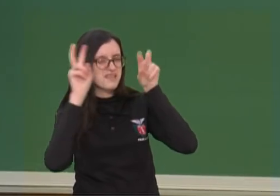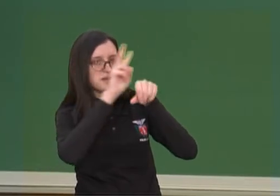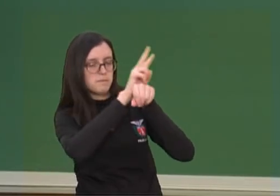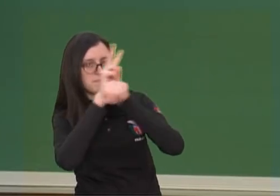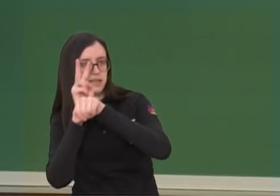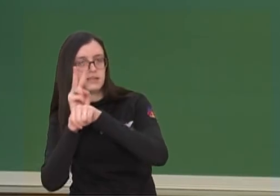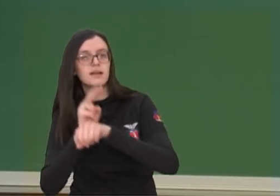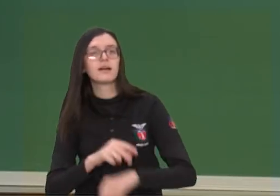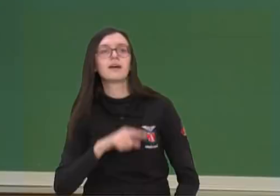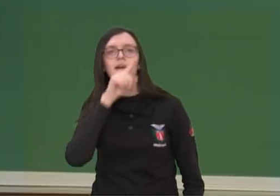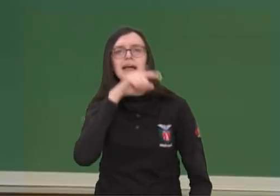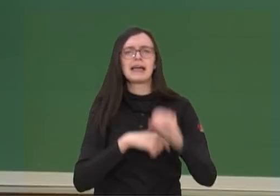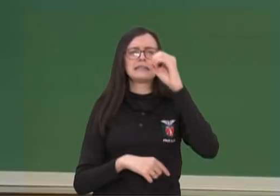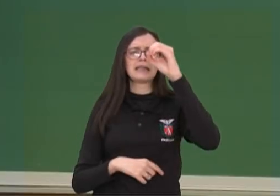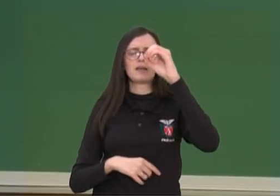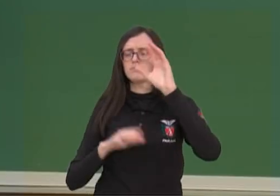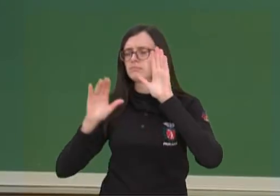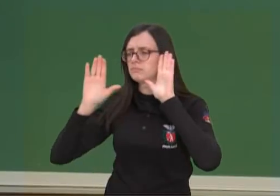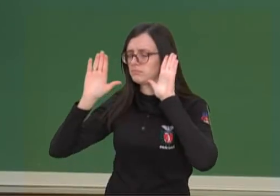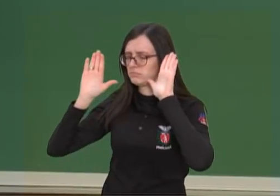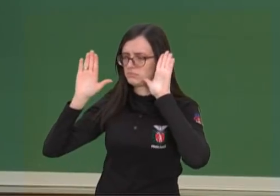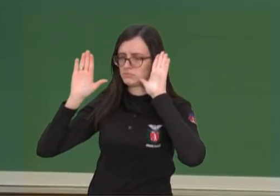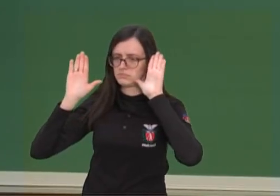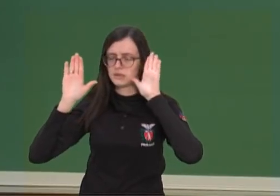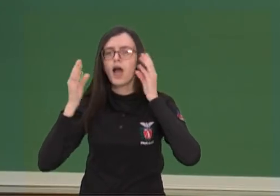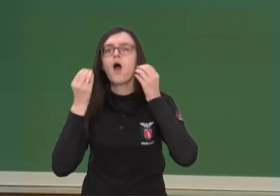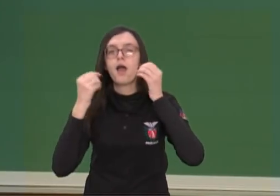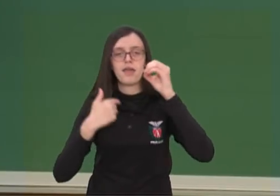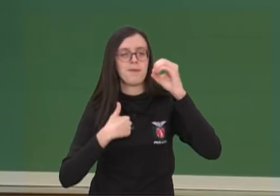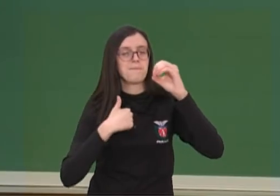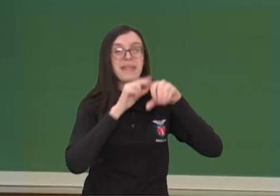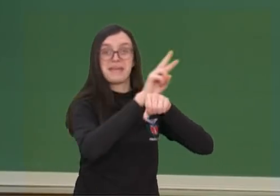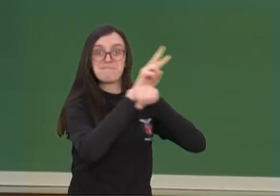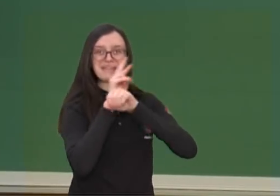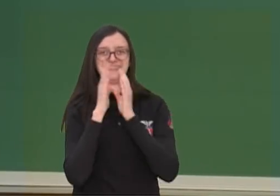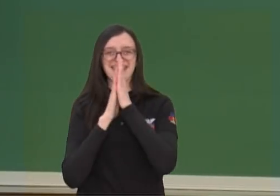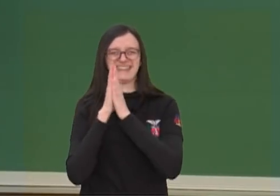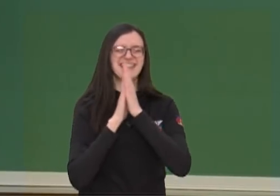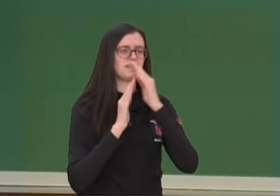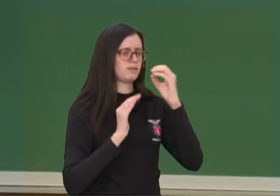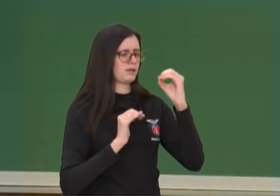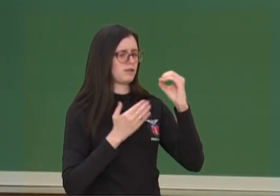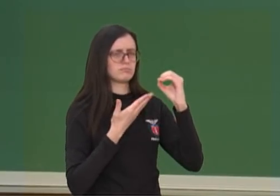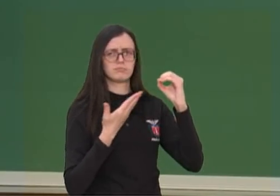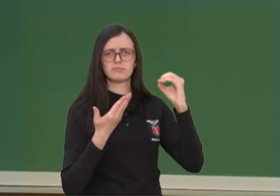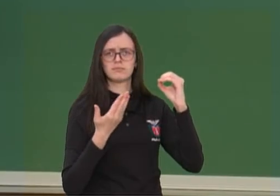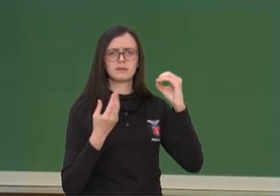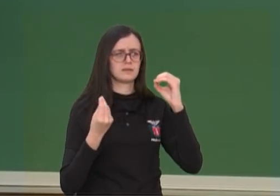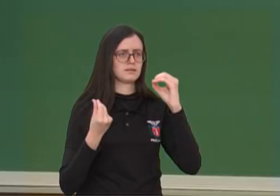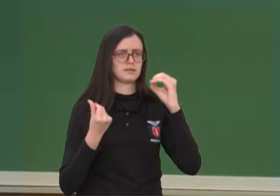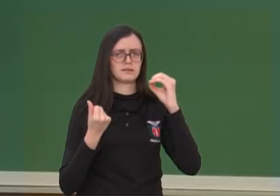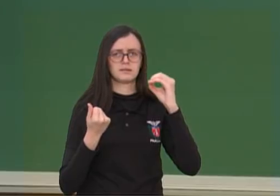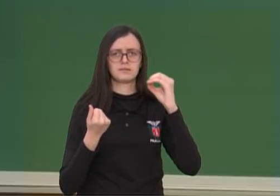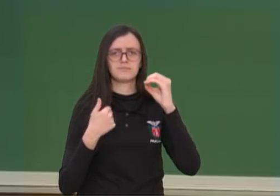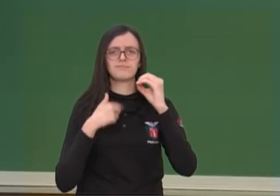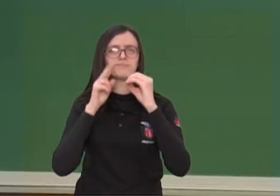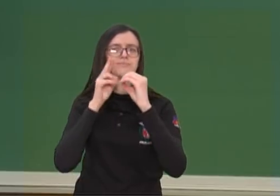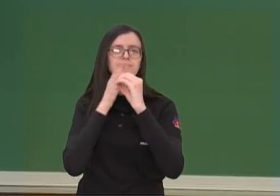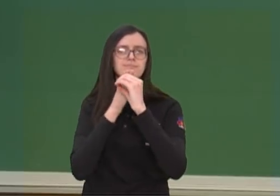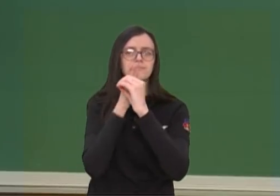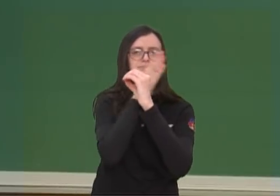Se era 0, mas professora, como é que eu vou emprestar de um lugar que não tem nada? Então eu vou olhando para os